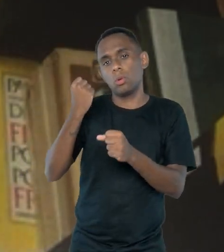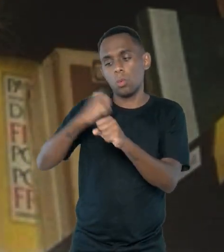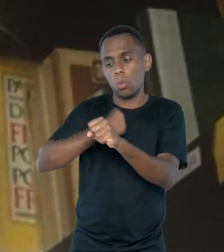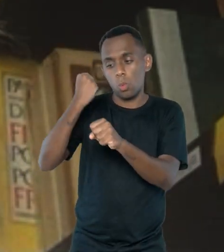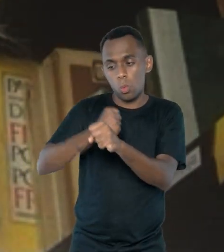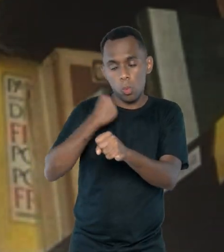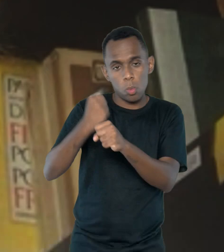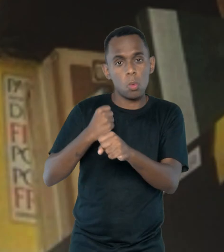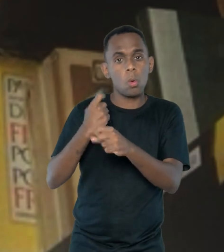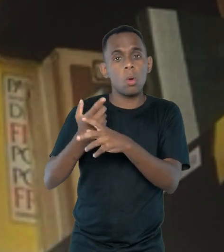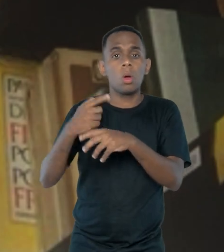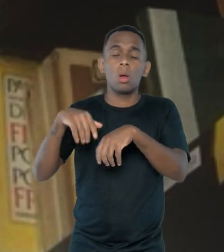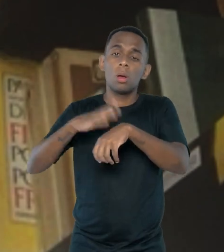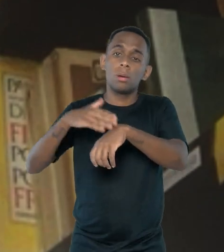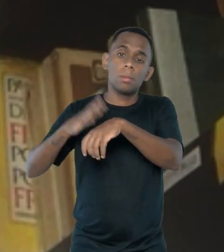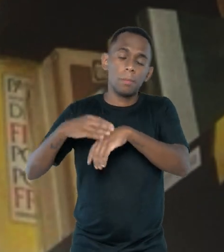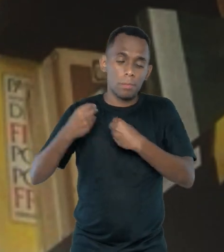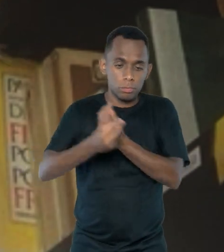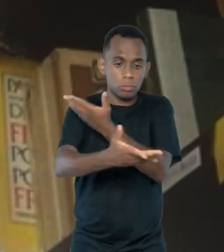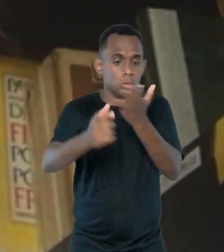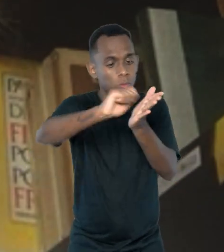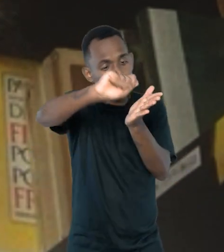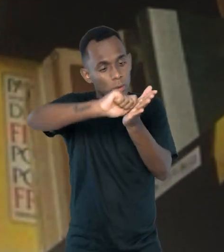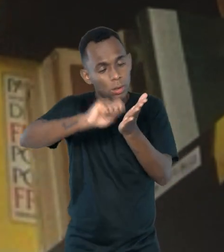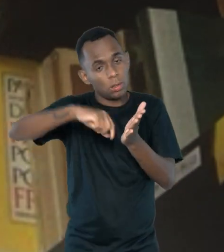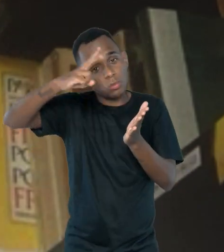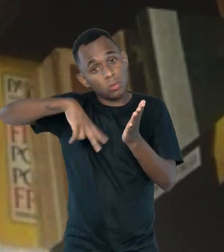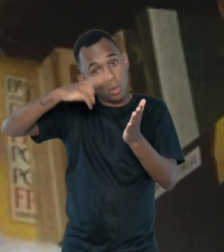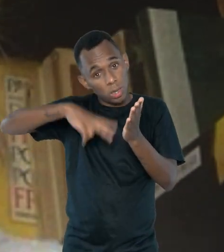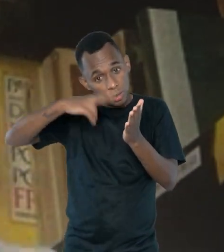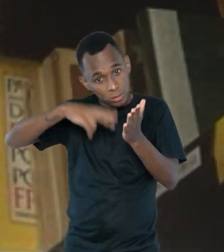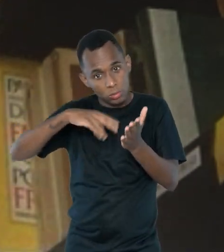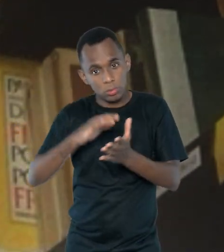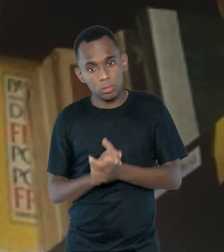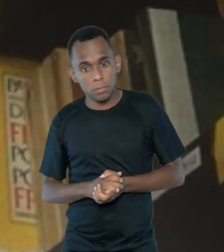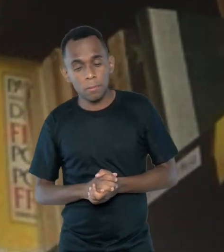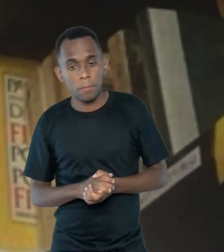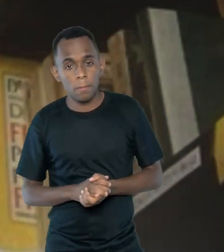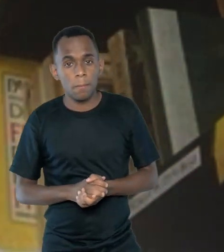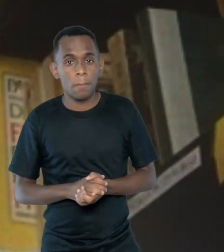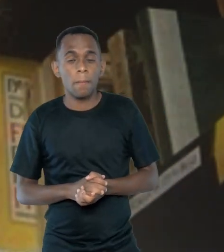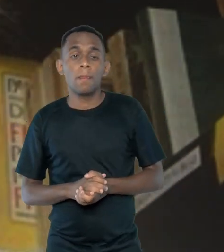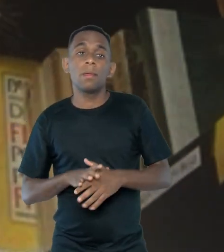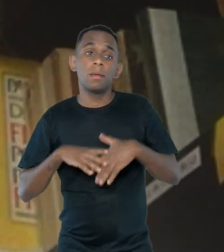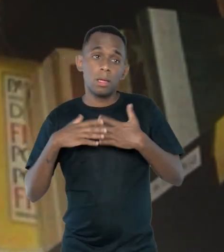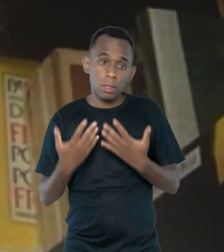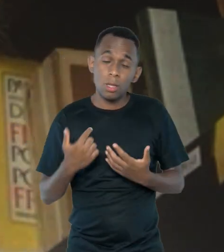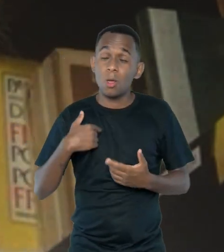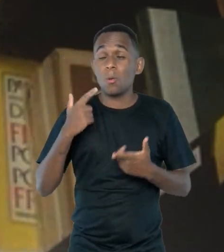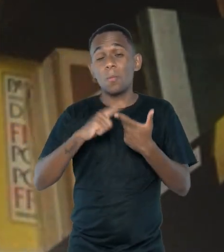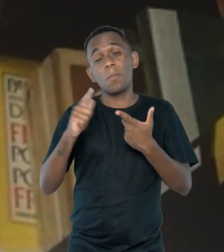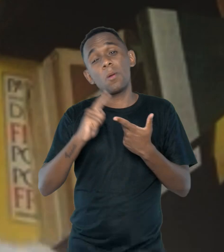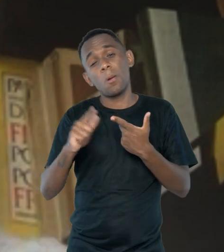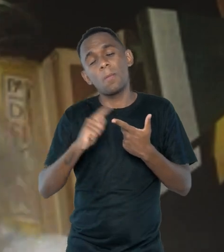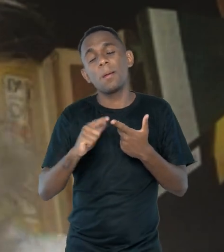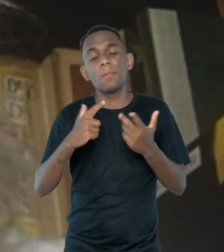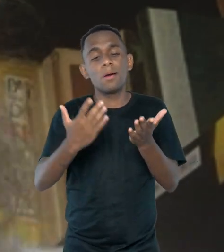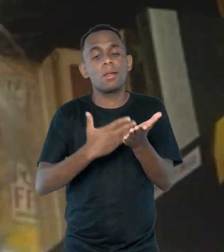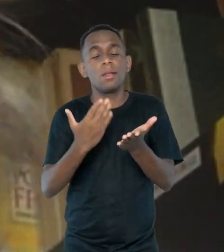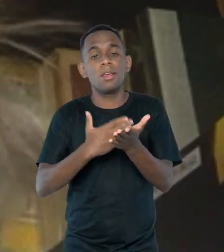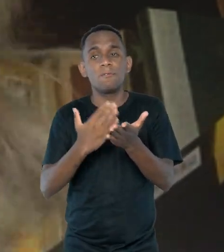gente indicava para leitura. Eu tive, por exemplo, um sério problema com o livro Feliz Ano Velho,